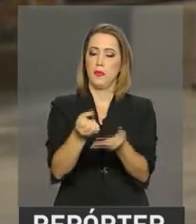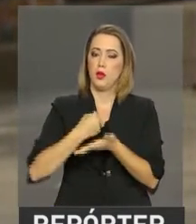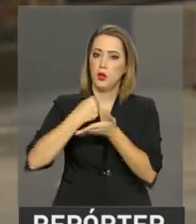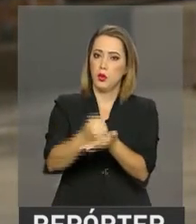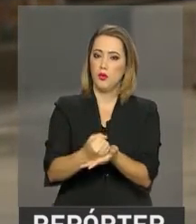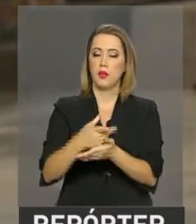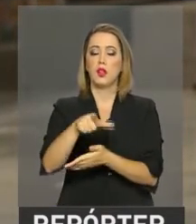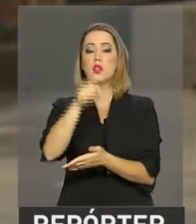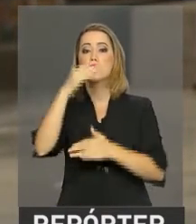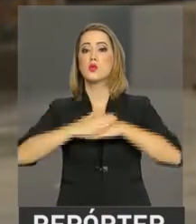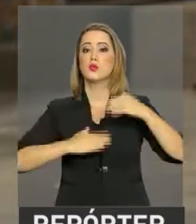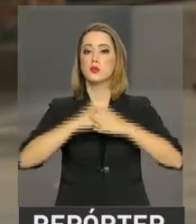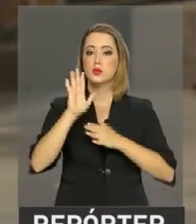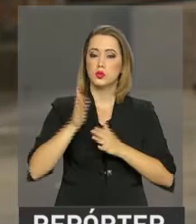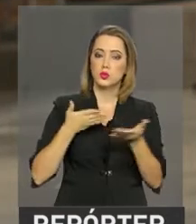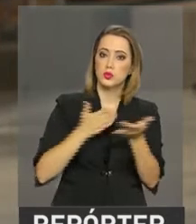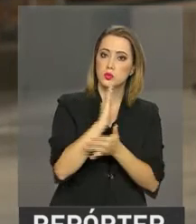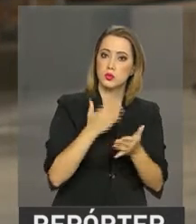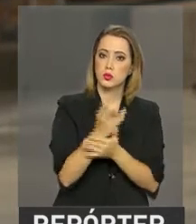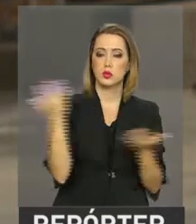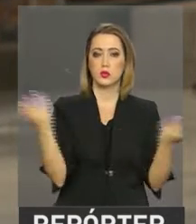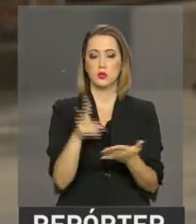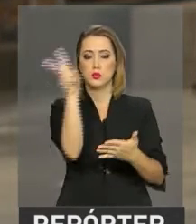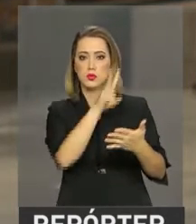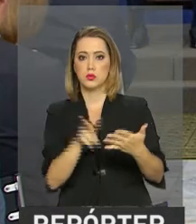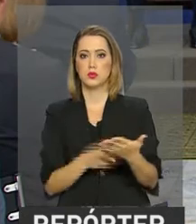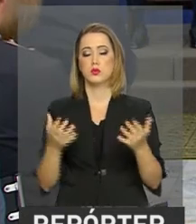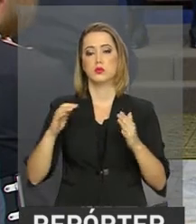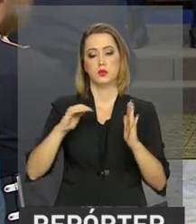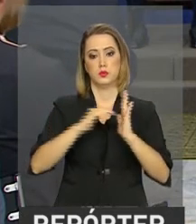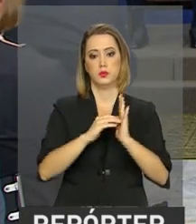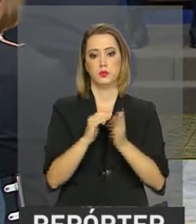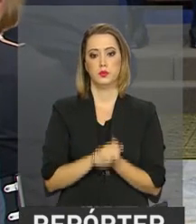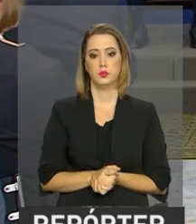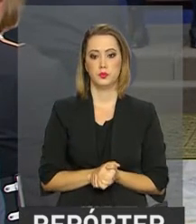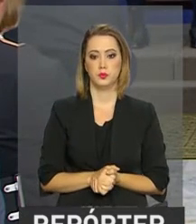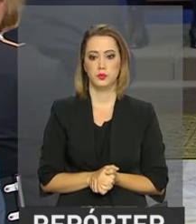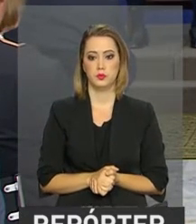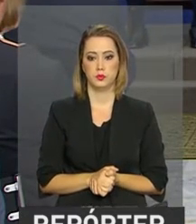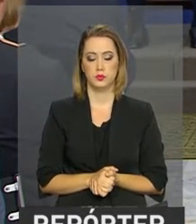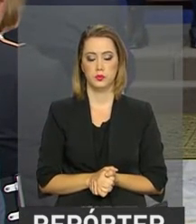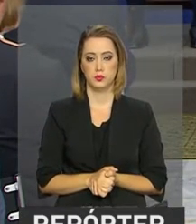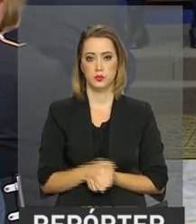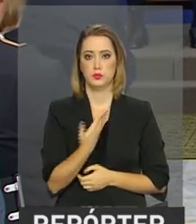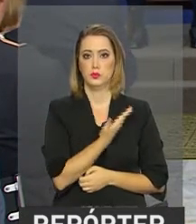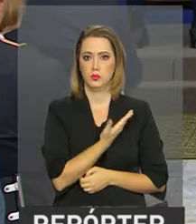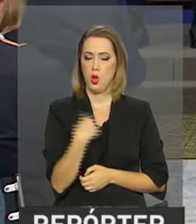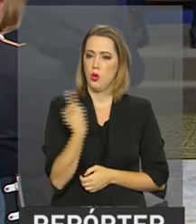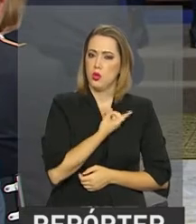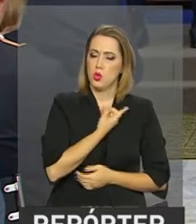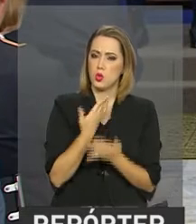aprovada na câmara dos deputados e está sendo analisada pelo senado hoje estudamos muito pouco de tudo não temos